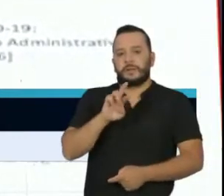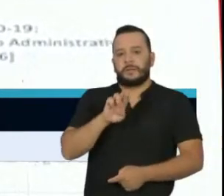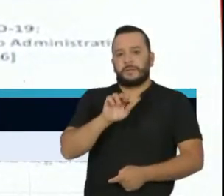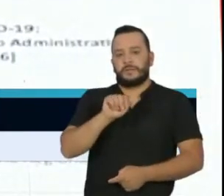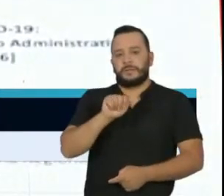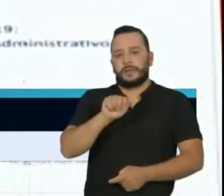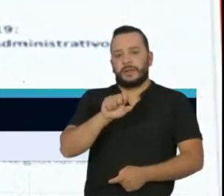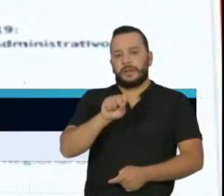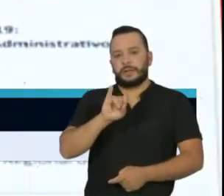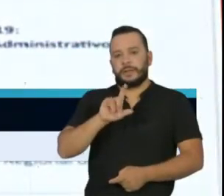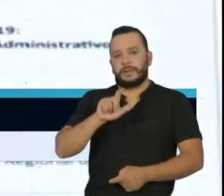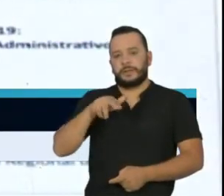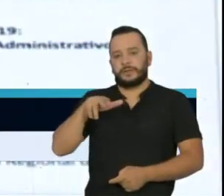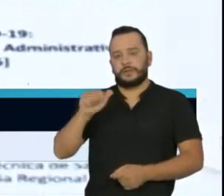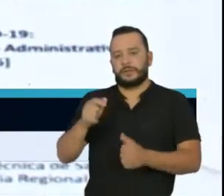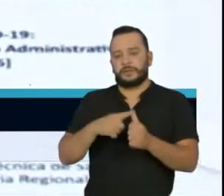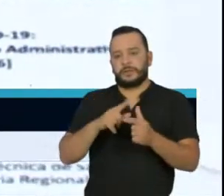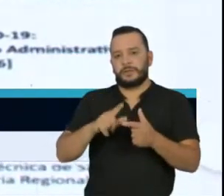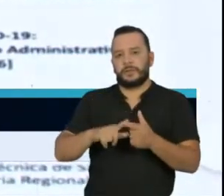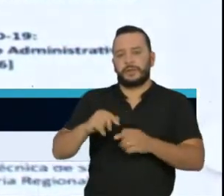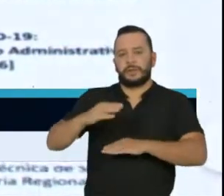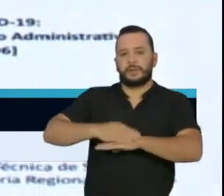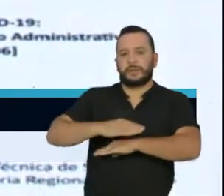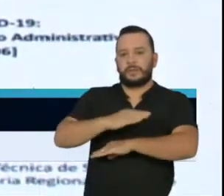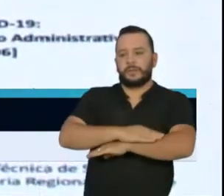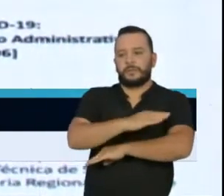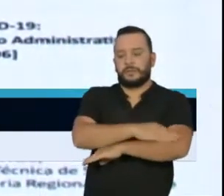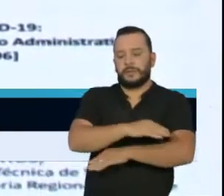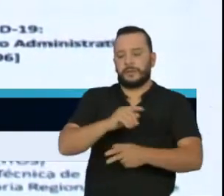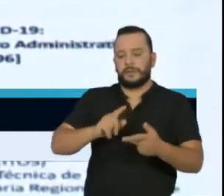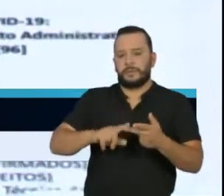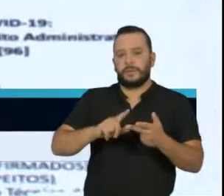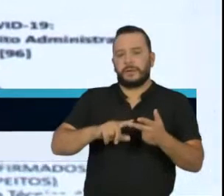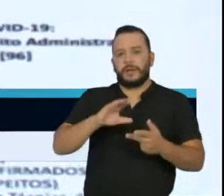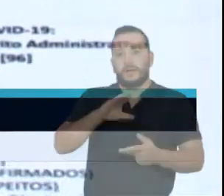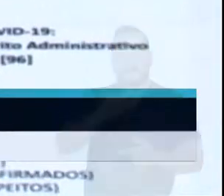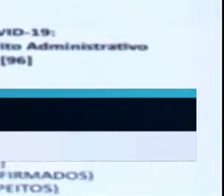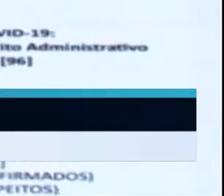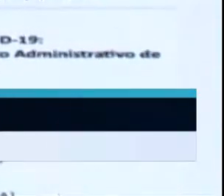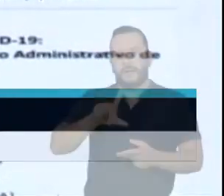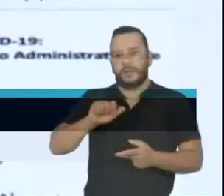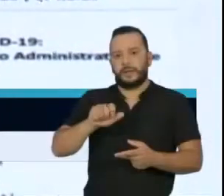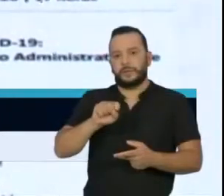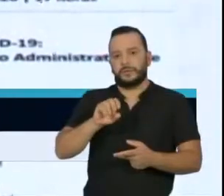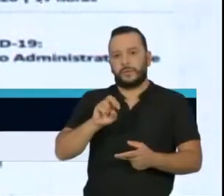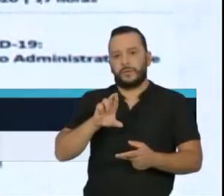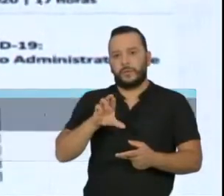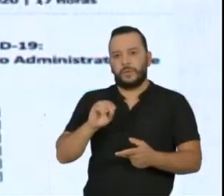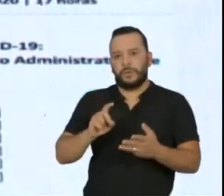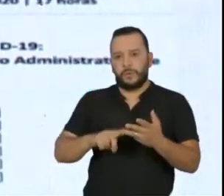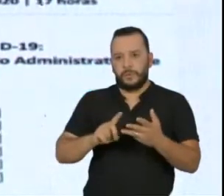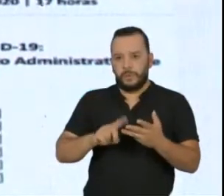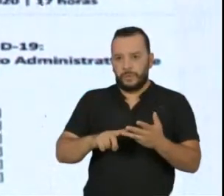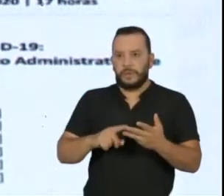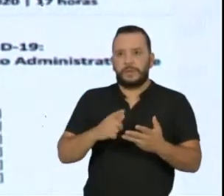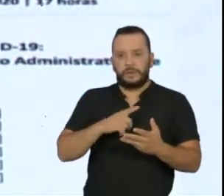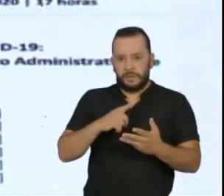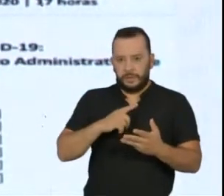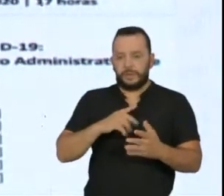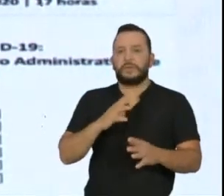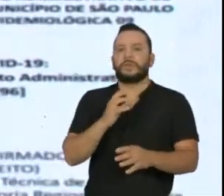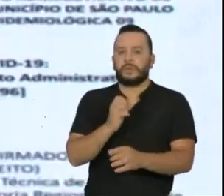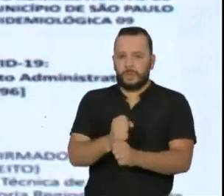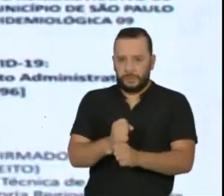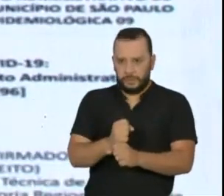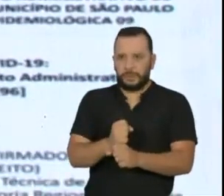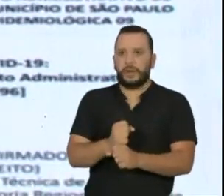Norte, Sapopemba, na Zona Leste, Capela do Socorro, na Zona Sul, a quantidade grande de